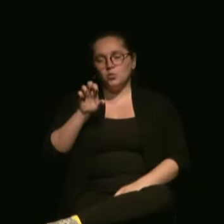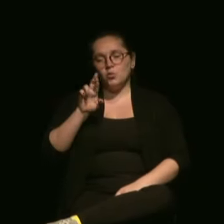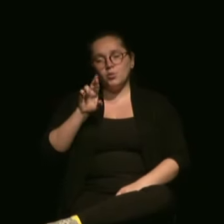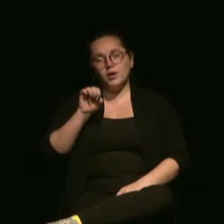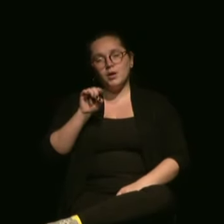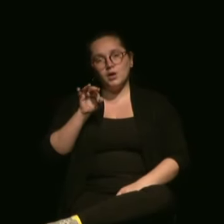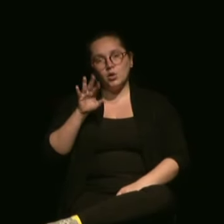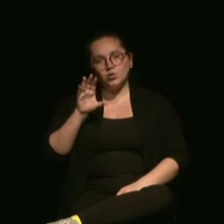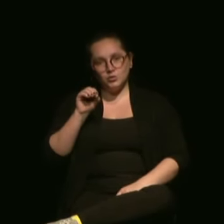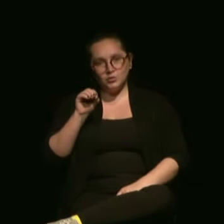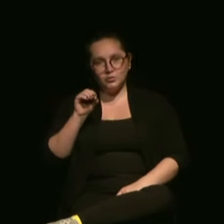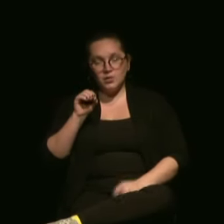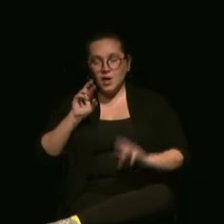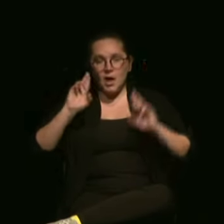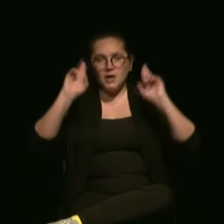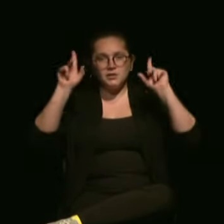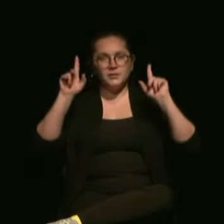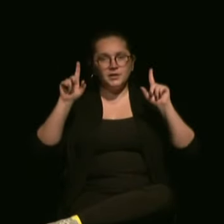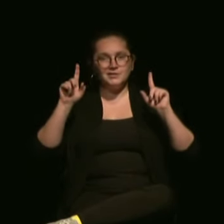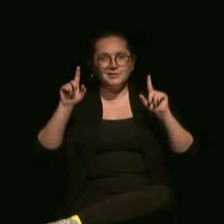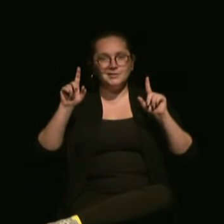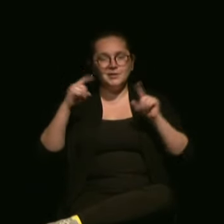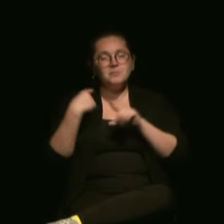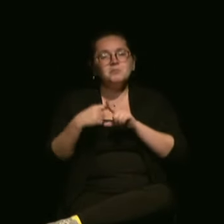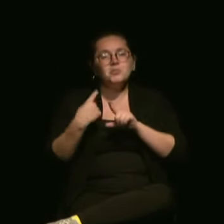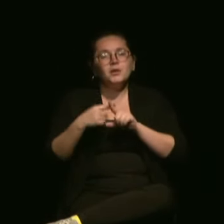sentido tradicional, pela minha